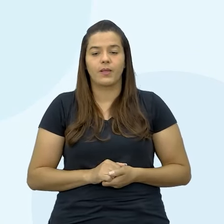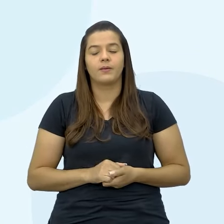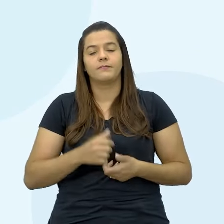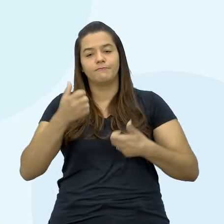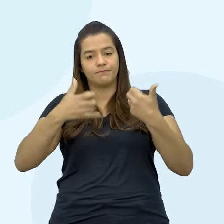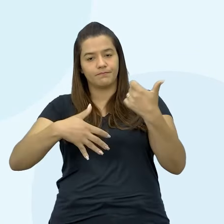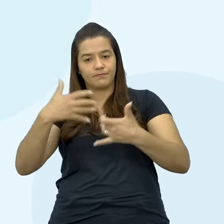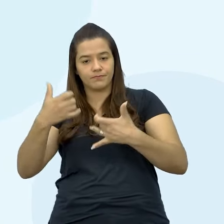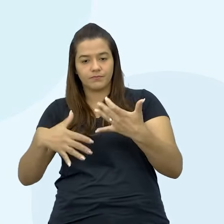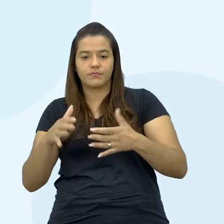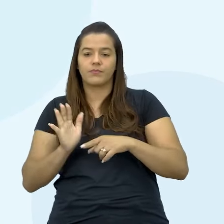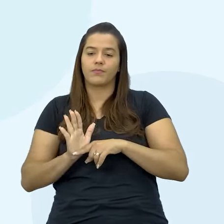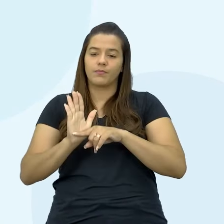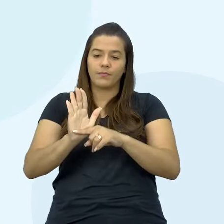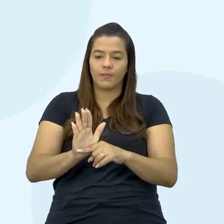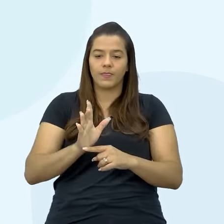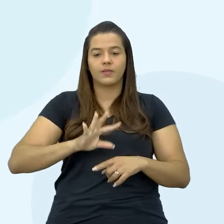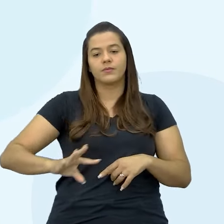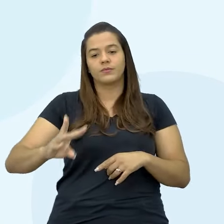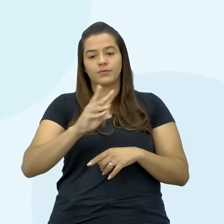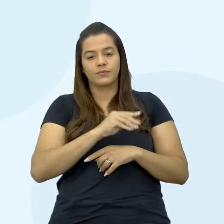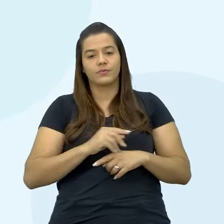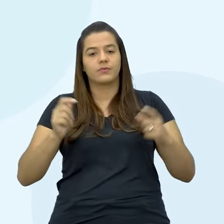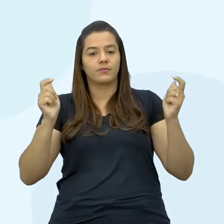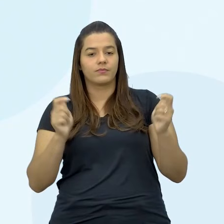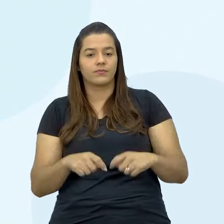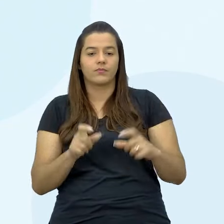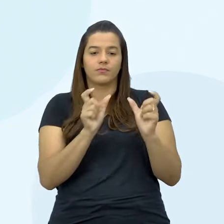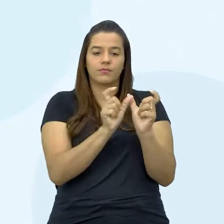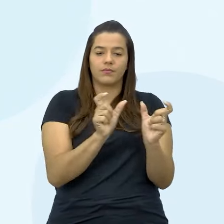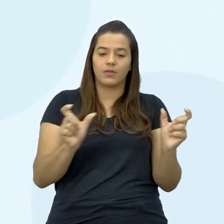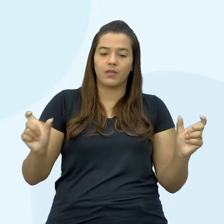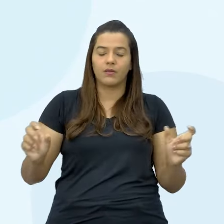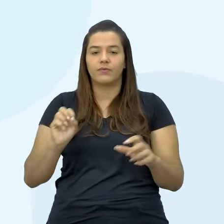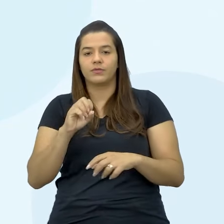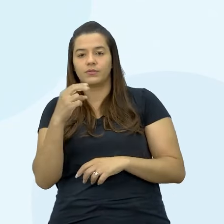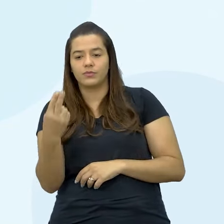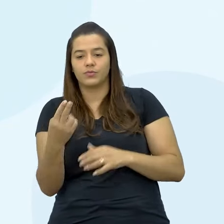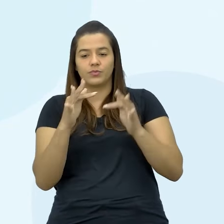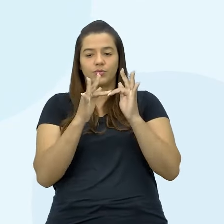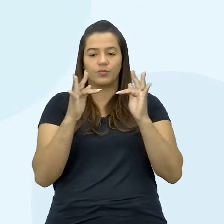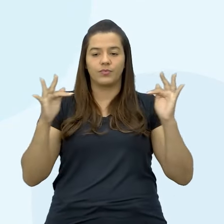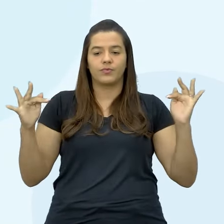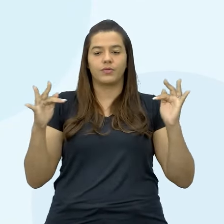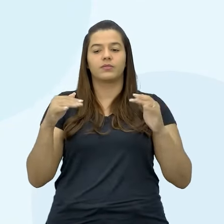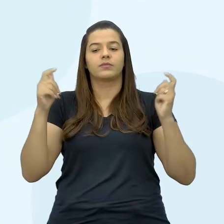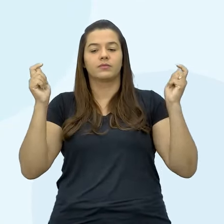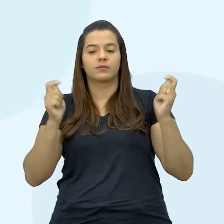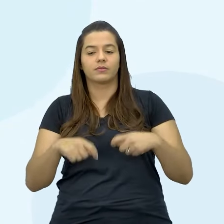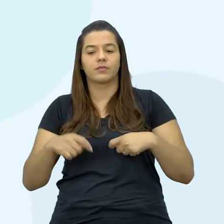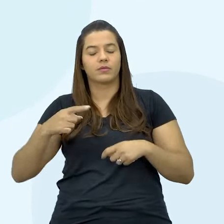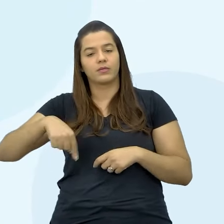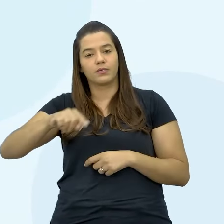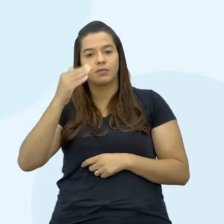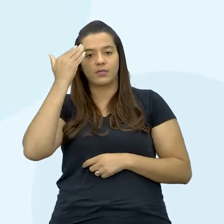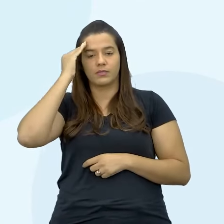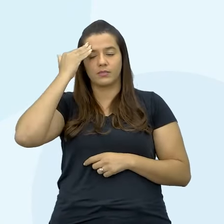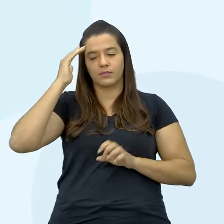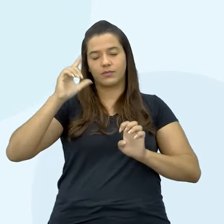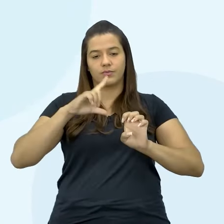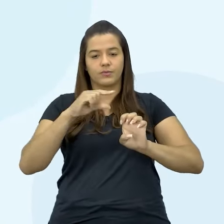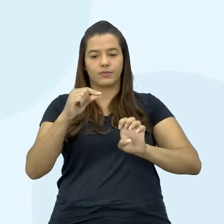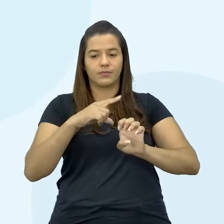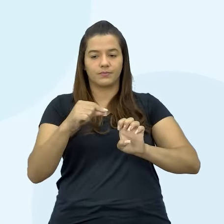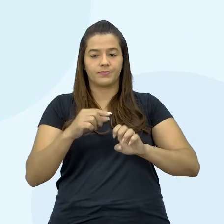a acrescentarem em seu diário de bordo palavras ou frases sobre o que eles acreditam ser empreendedorismo,